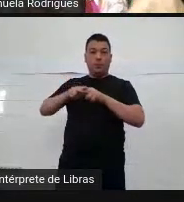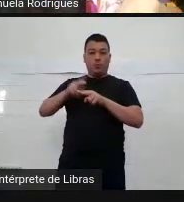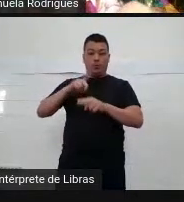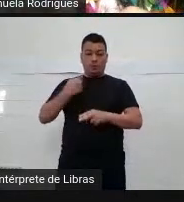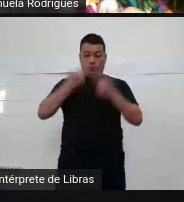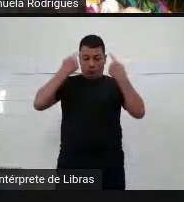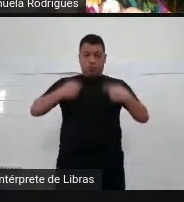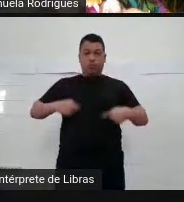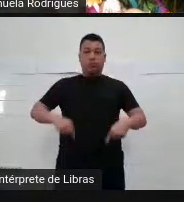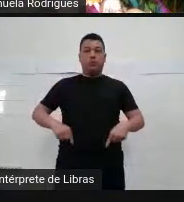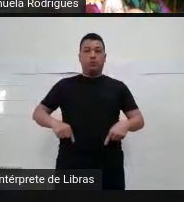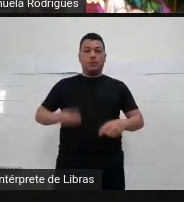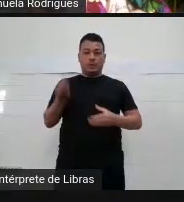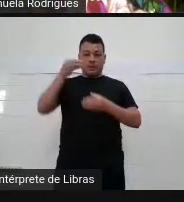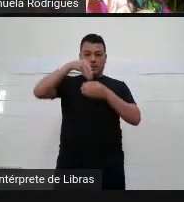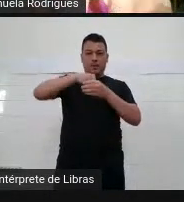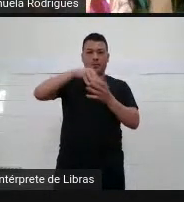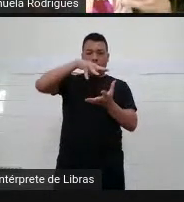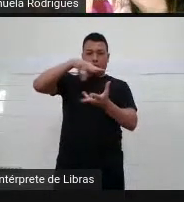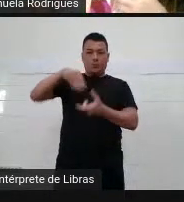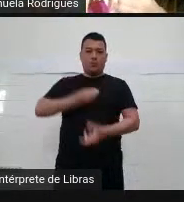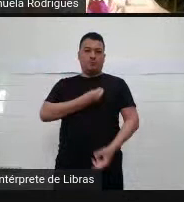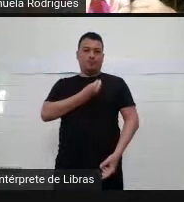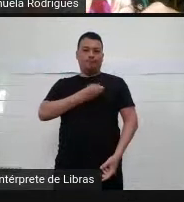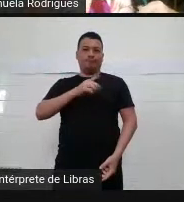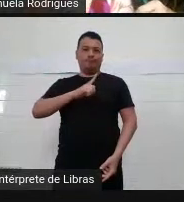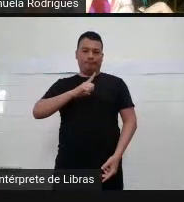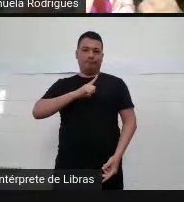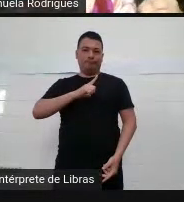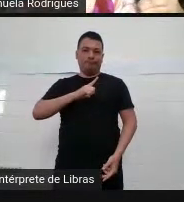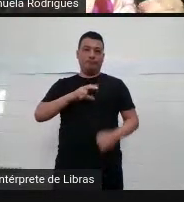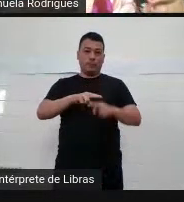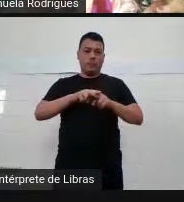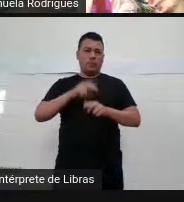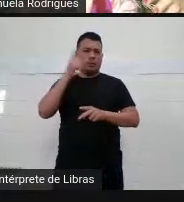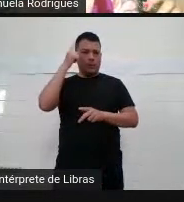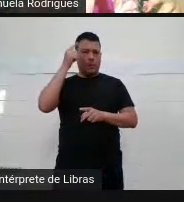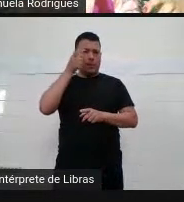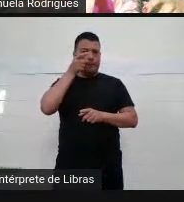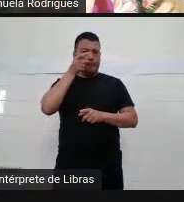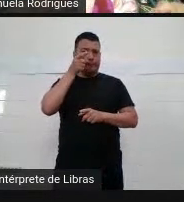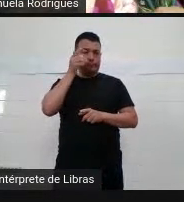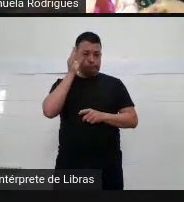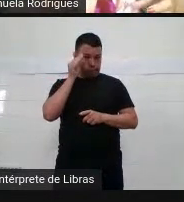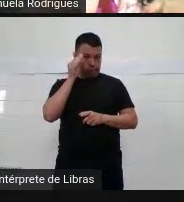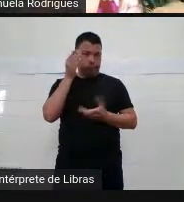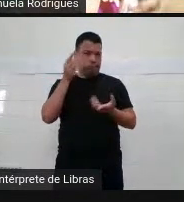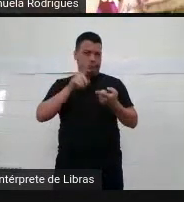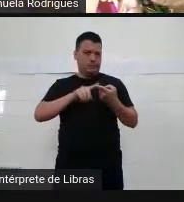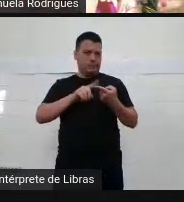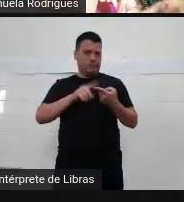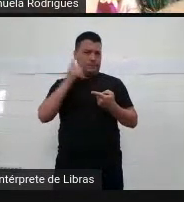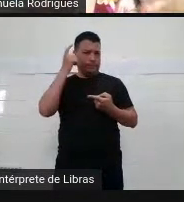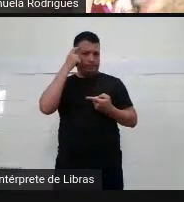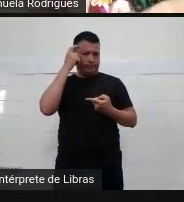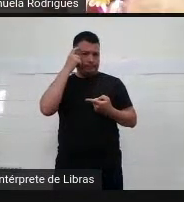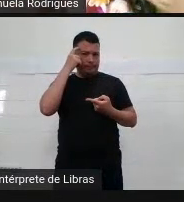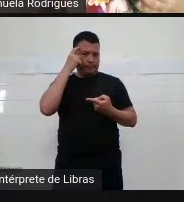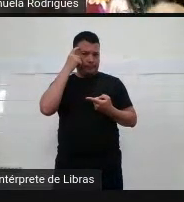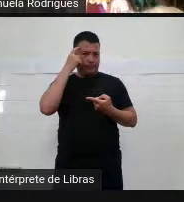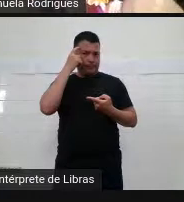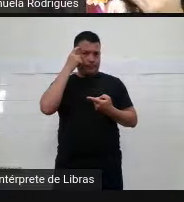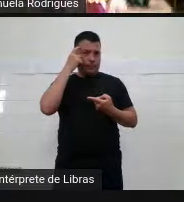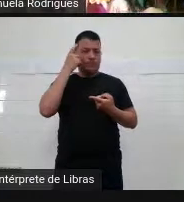seres no mundo. E é interessante pensar que o próprio processo